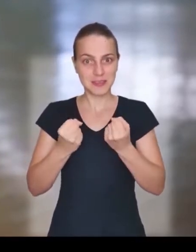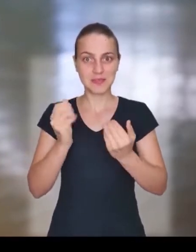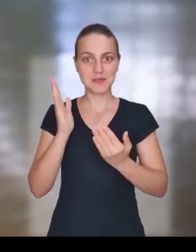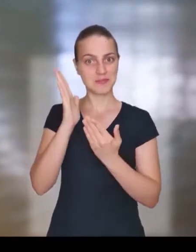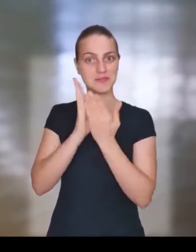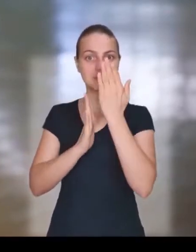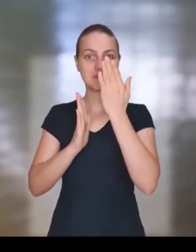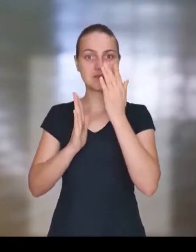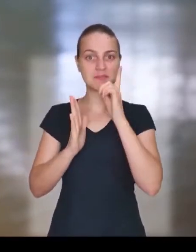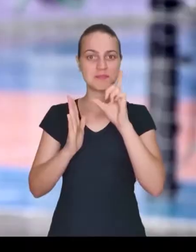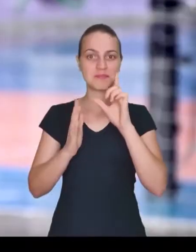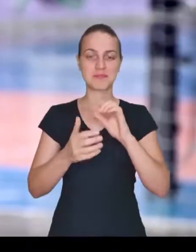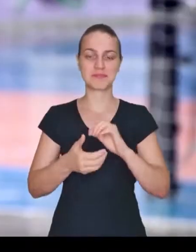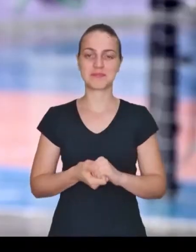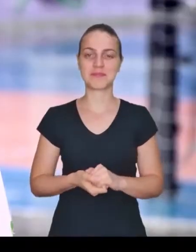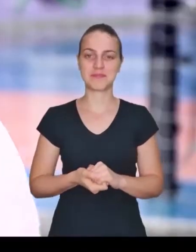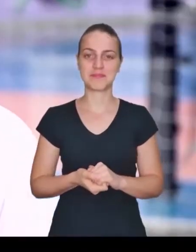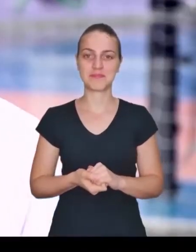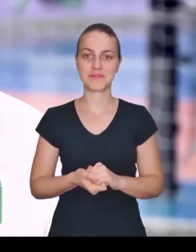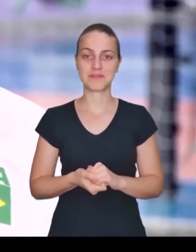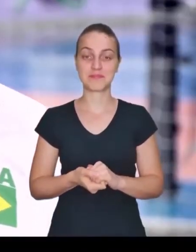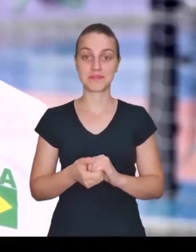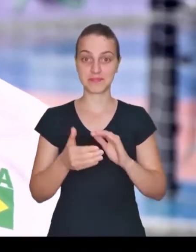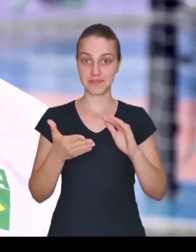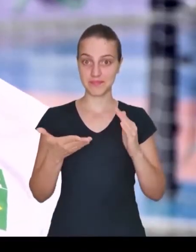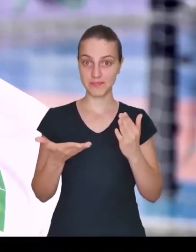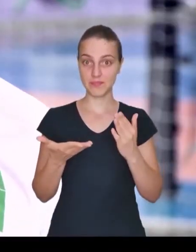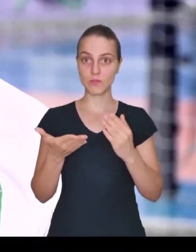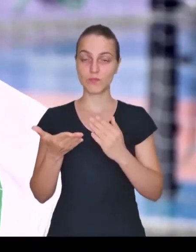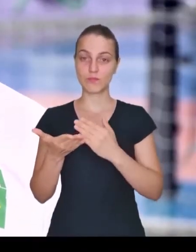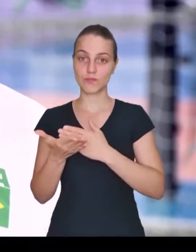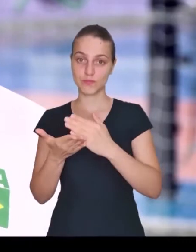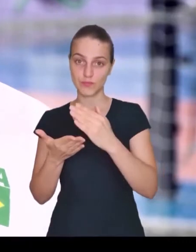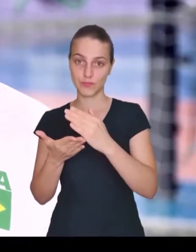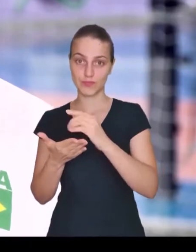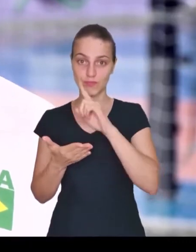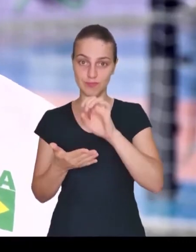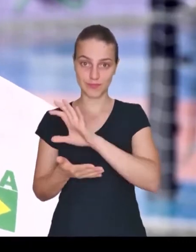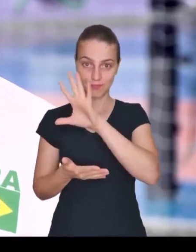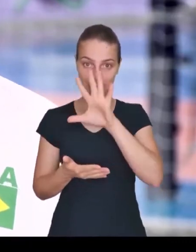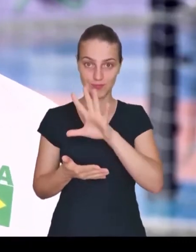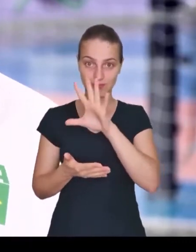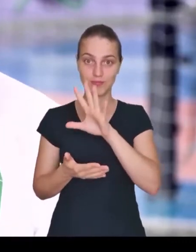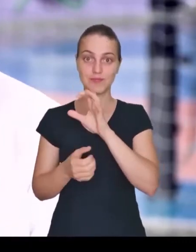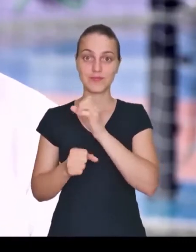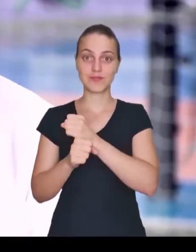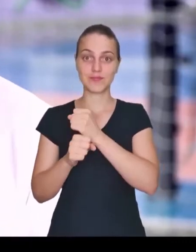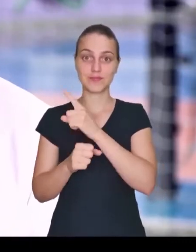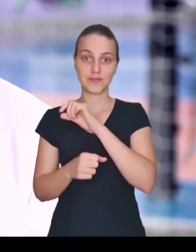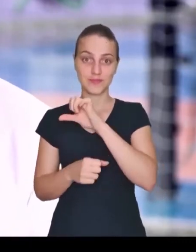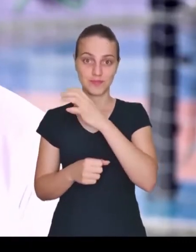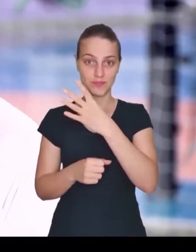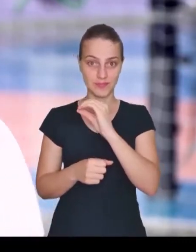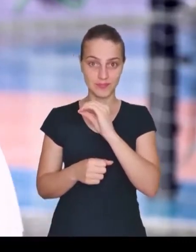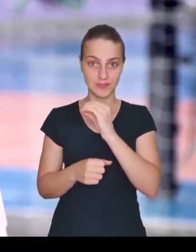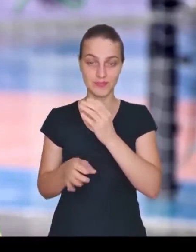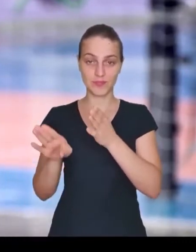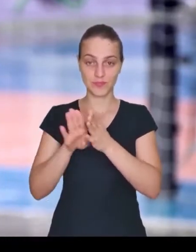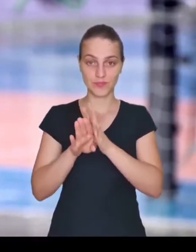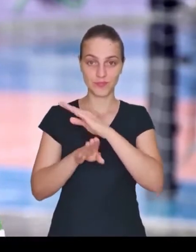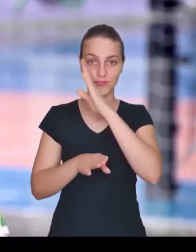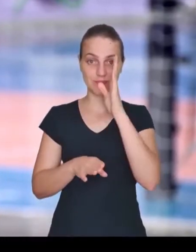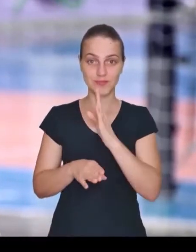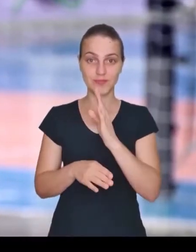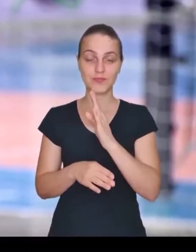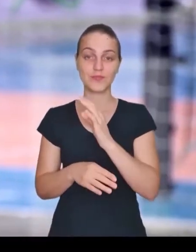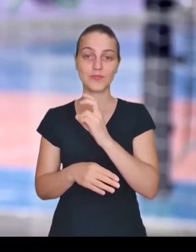isso aí. José. Então, a modalidade ela surgiu na Europa no final dos anos 40, chegou no Brasil em 2002,